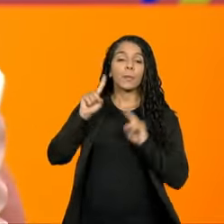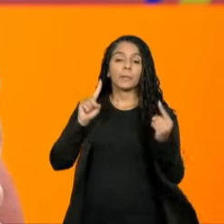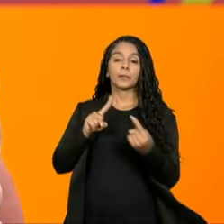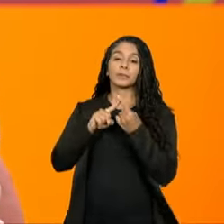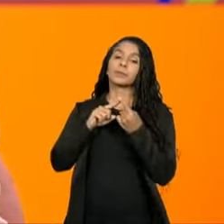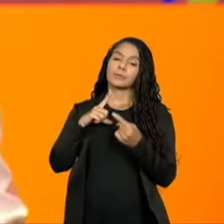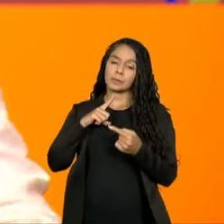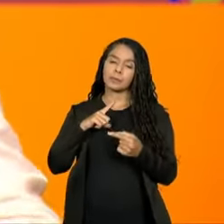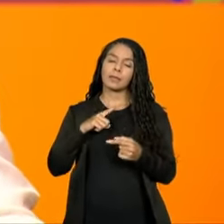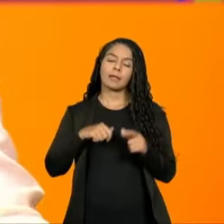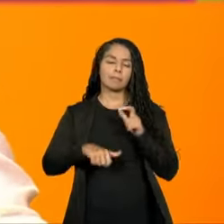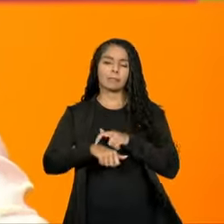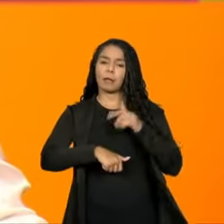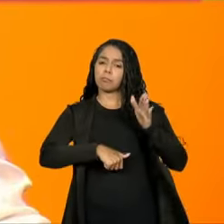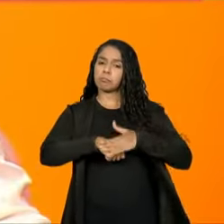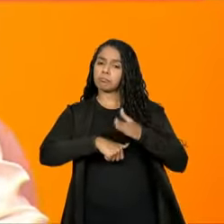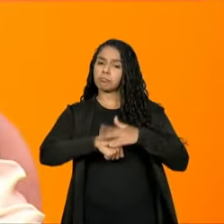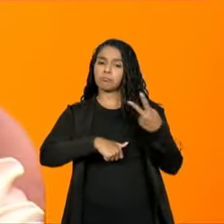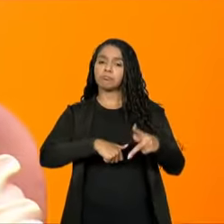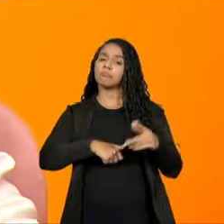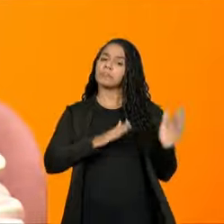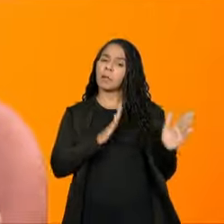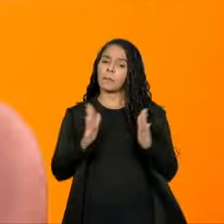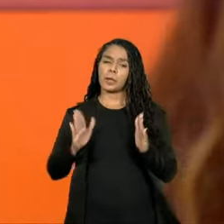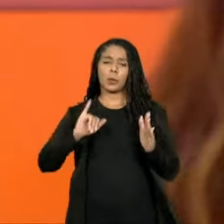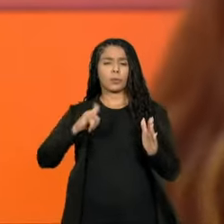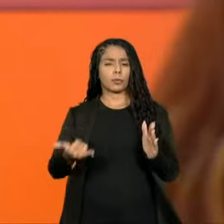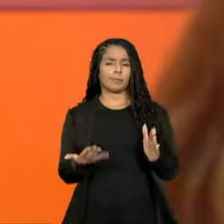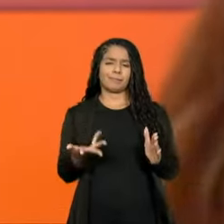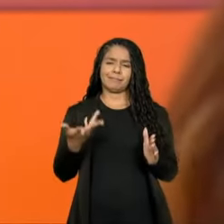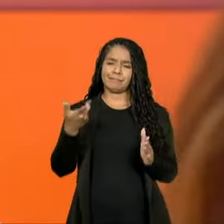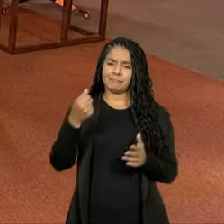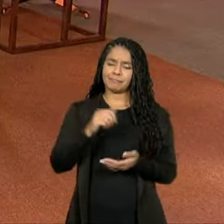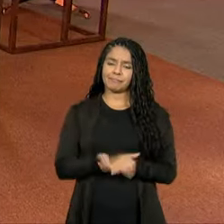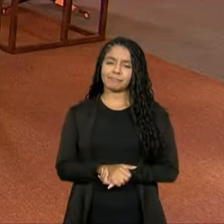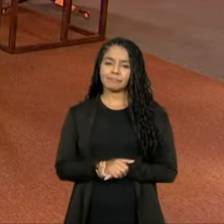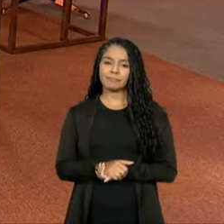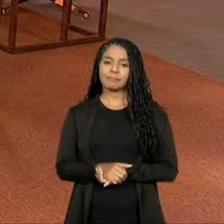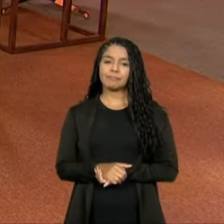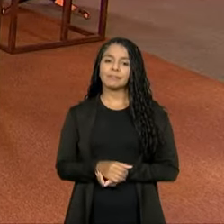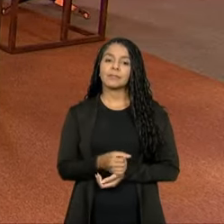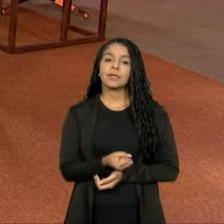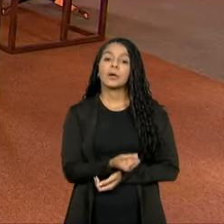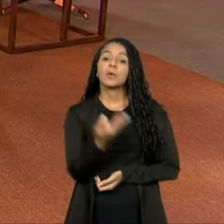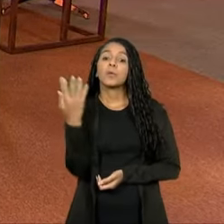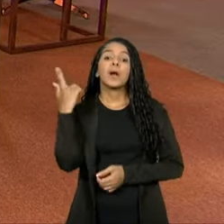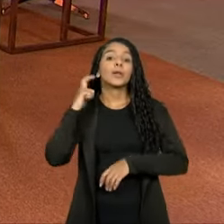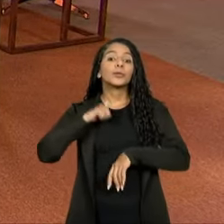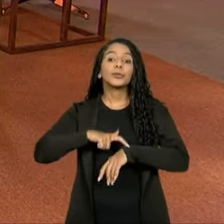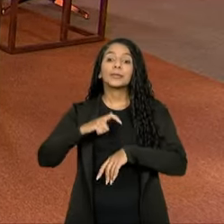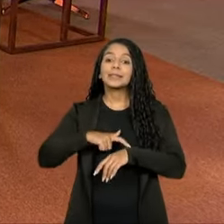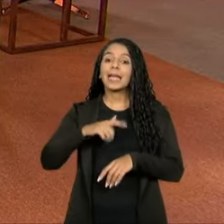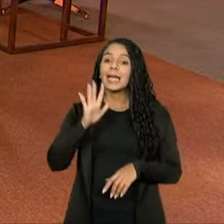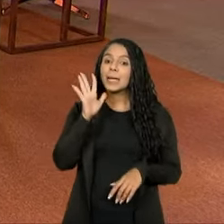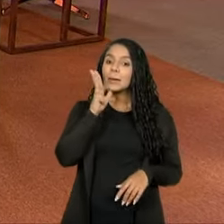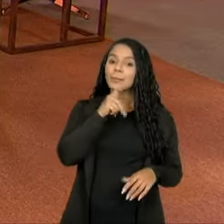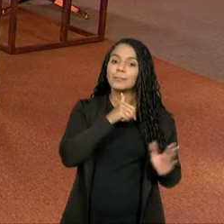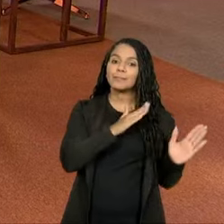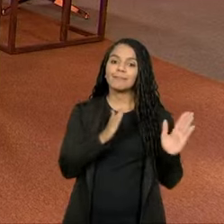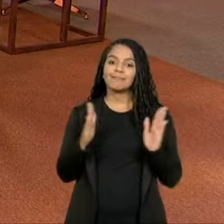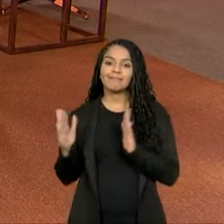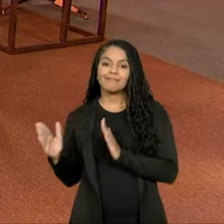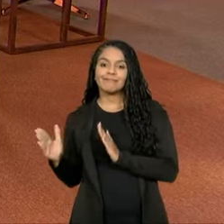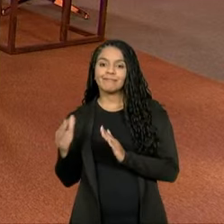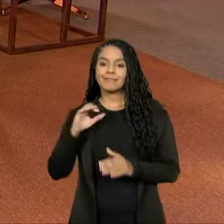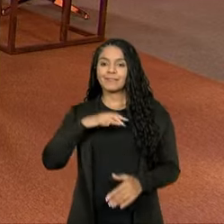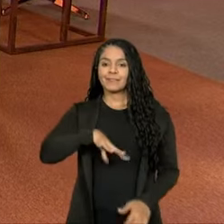tem um tempo para si, né? Claro. Então, é um período de oportunidade gigante. Agora, quanto tempo dura esse negócio? Assim, da menopausa, você